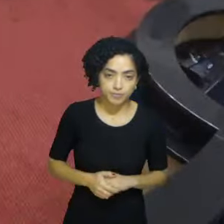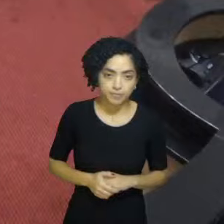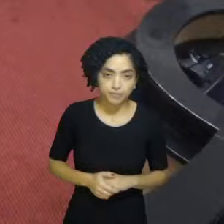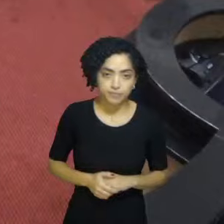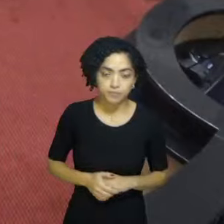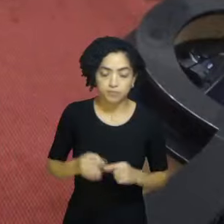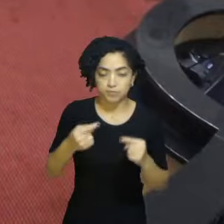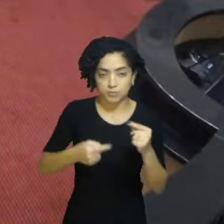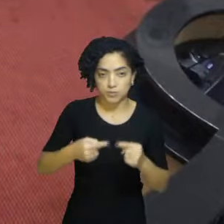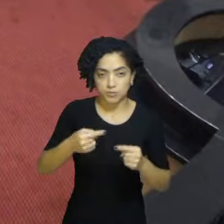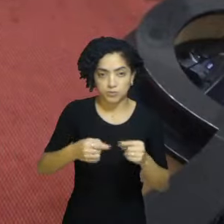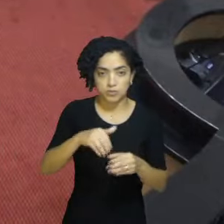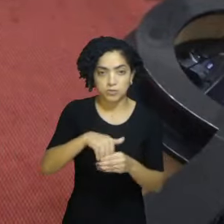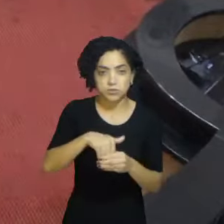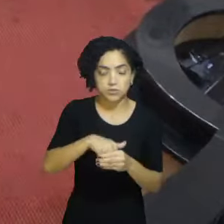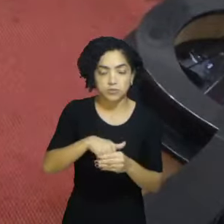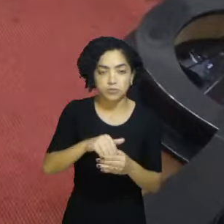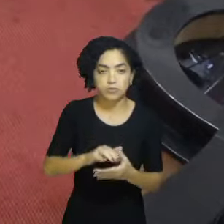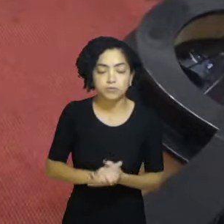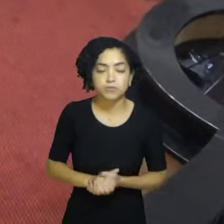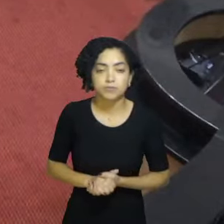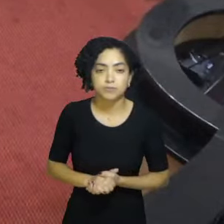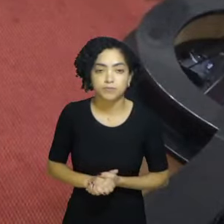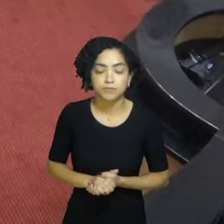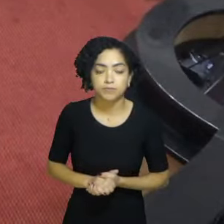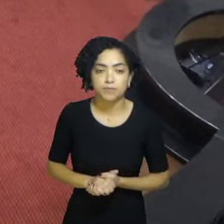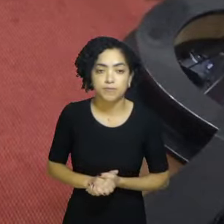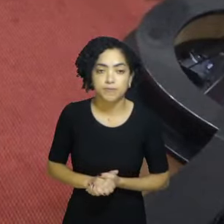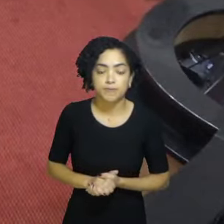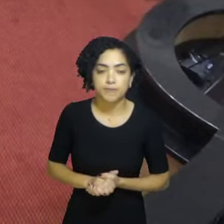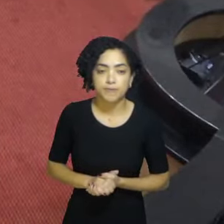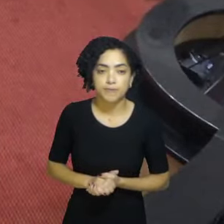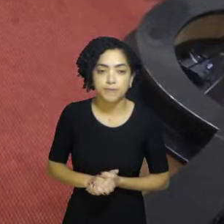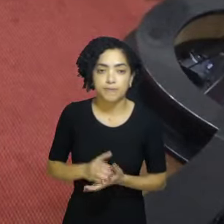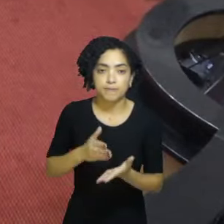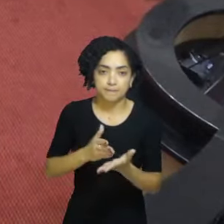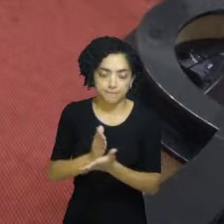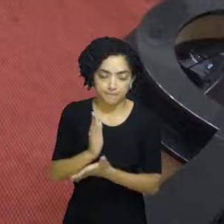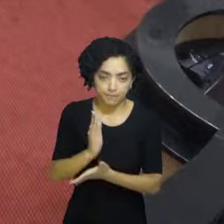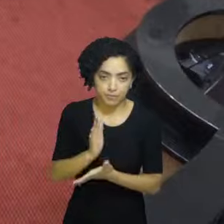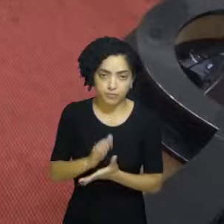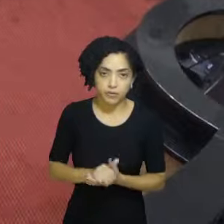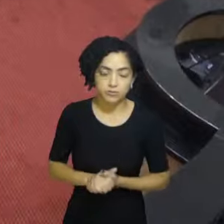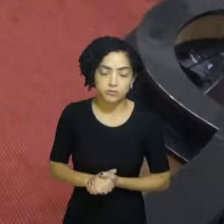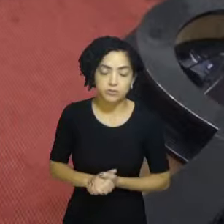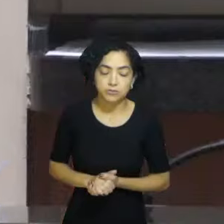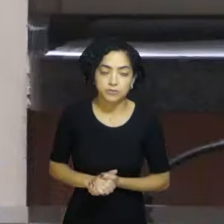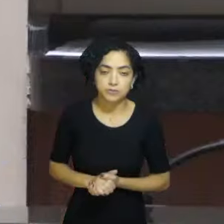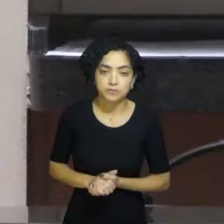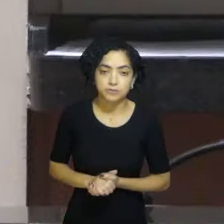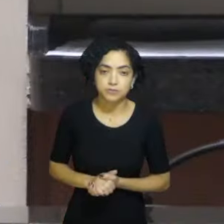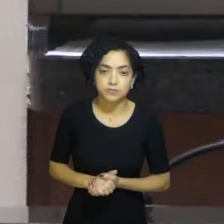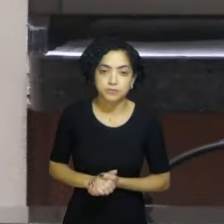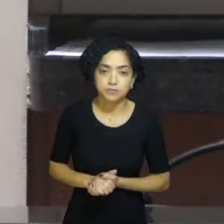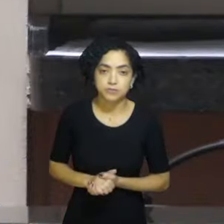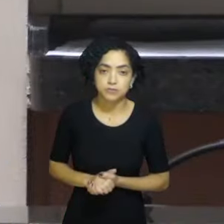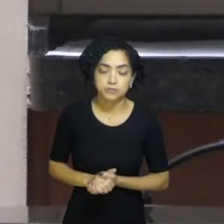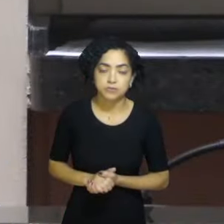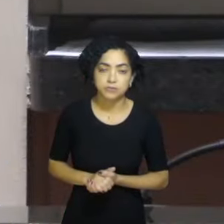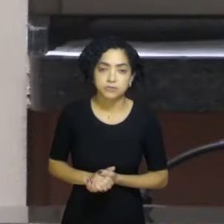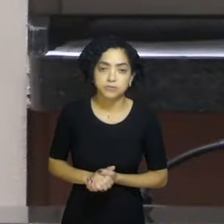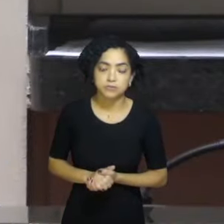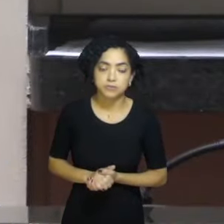quem queira discutir, em votação. Deputados que aprovam, permaneçam como se encontram. Aprovado por unanimidade.